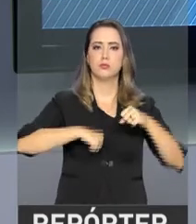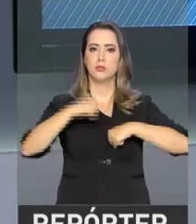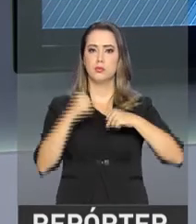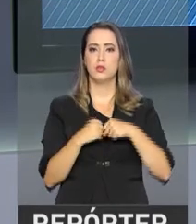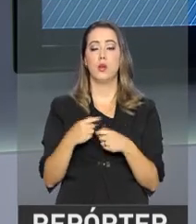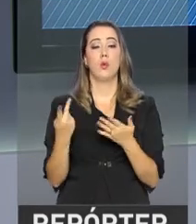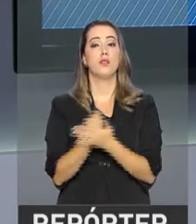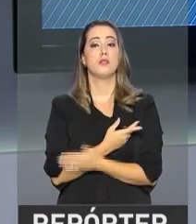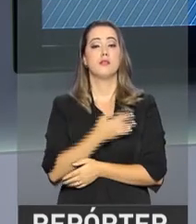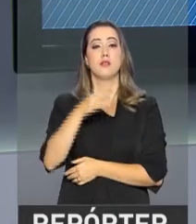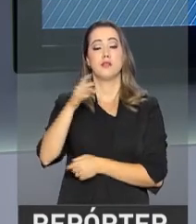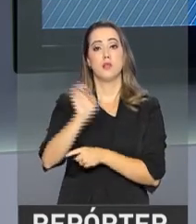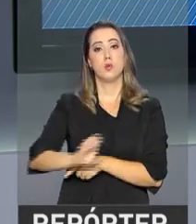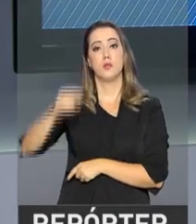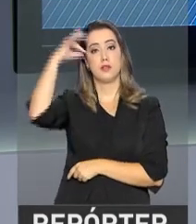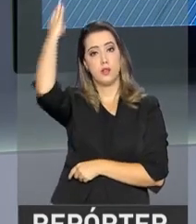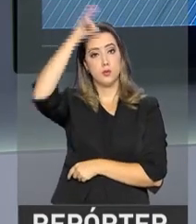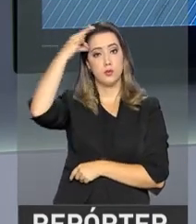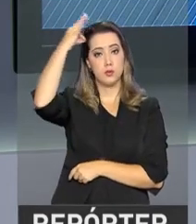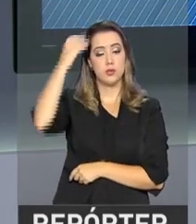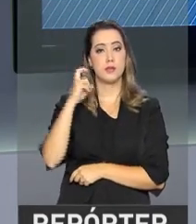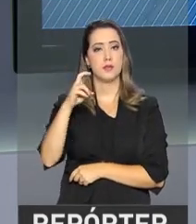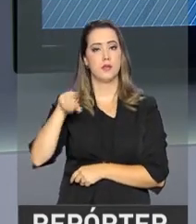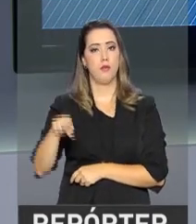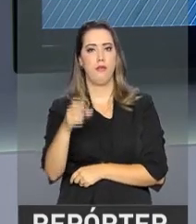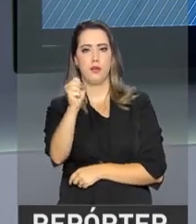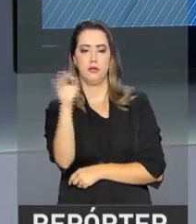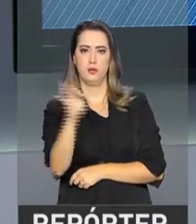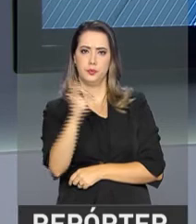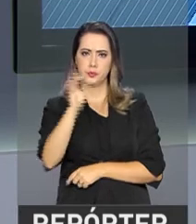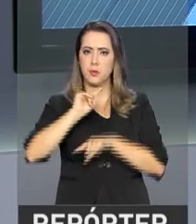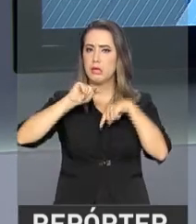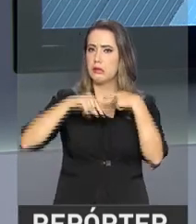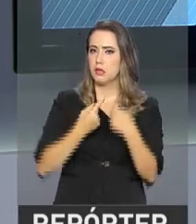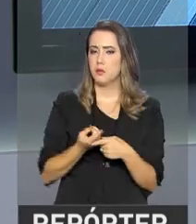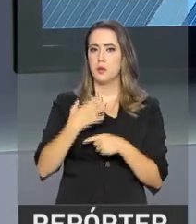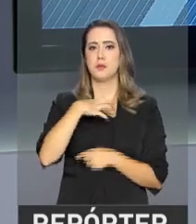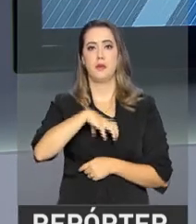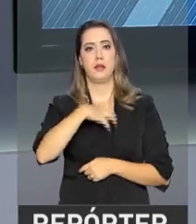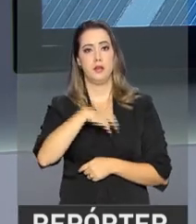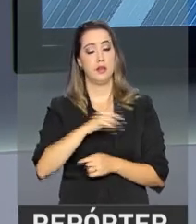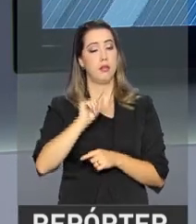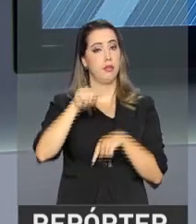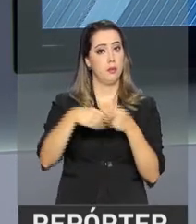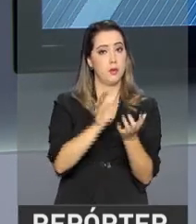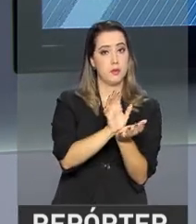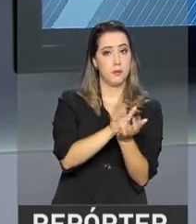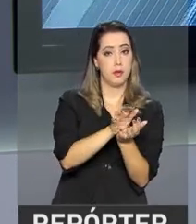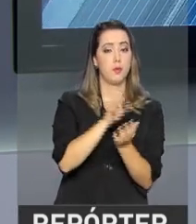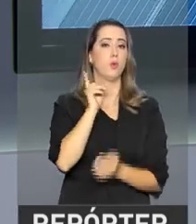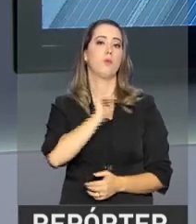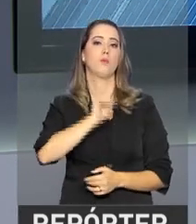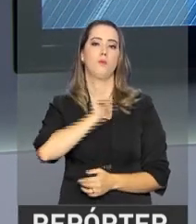no espírito santo com alta de 5,8 por cento na sequência com destaque vem à bahia e depois pernambuco e